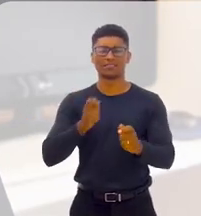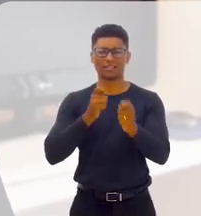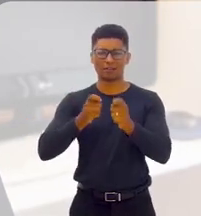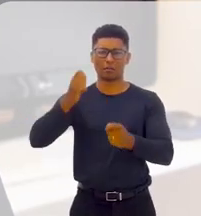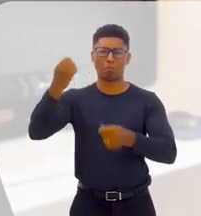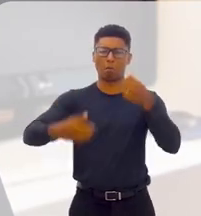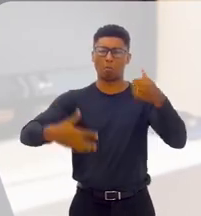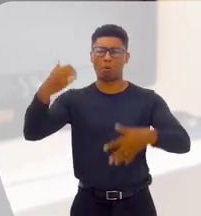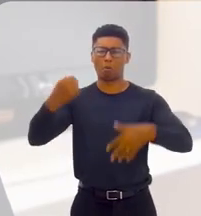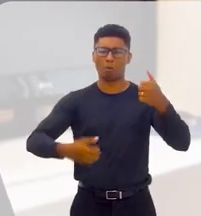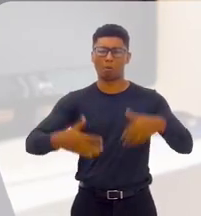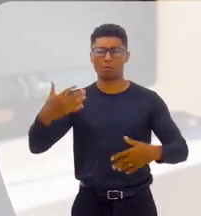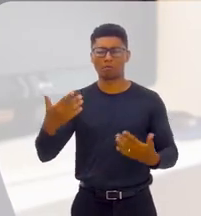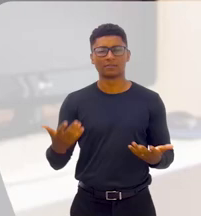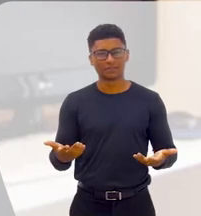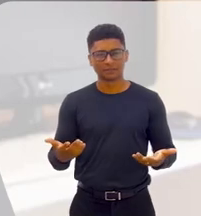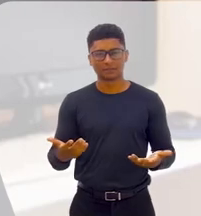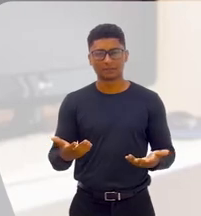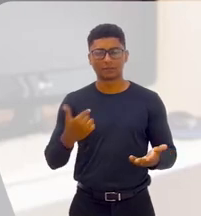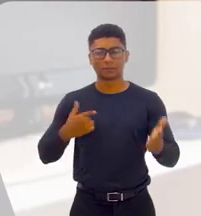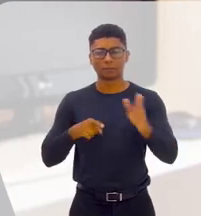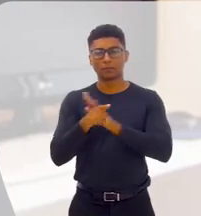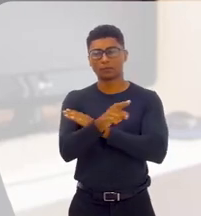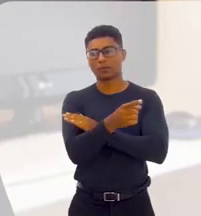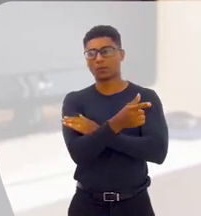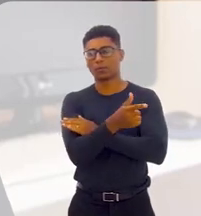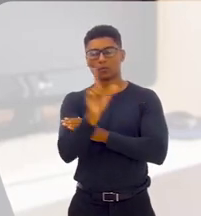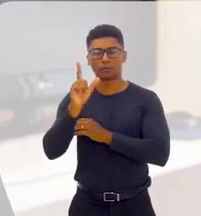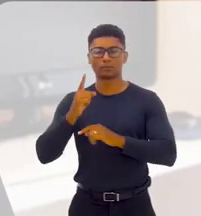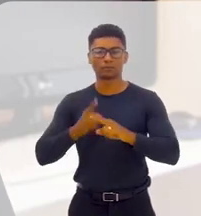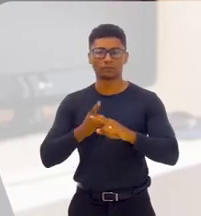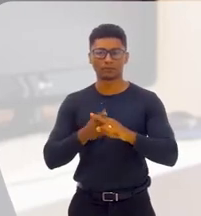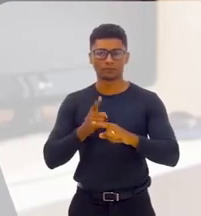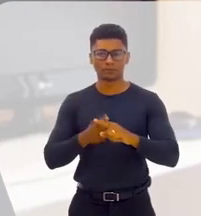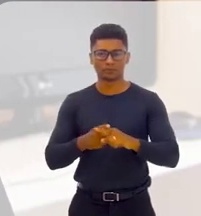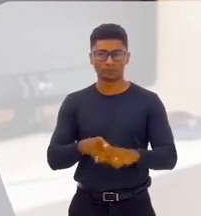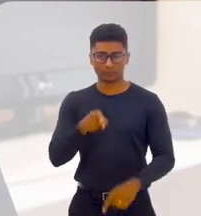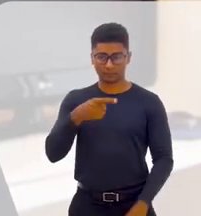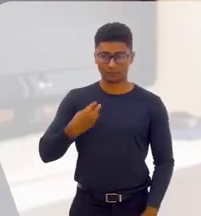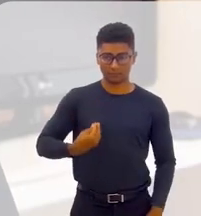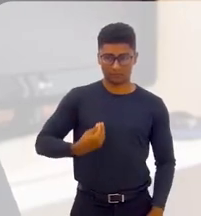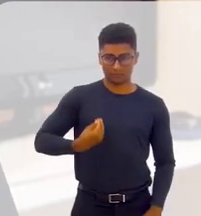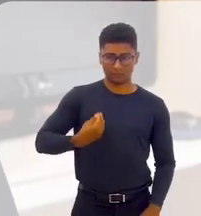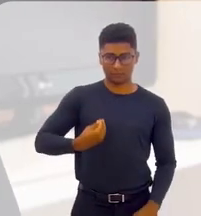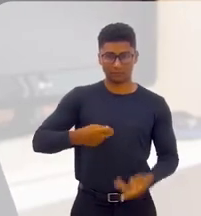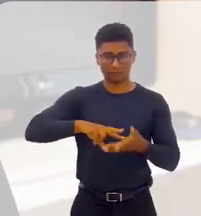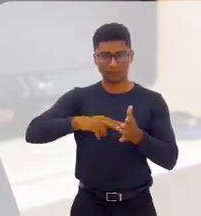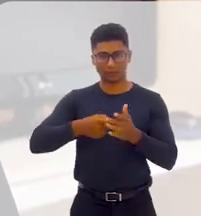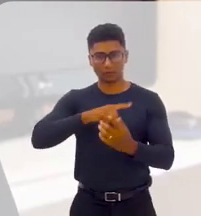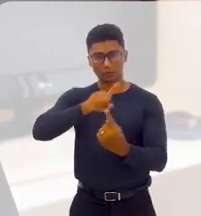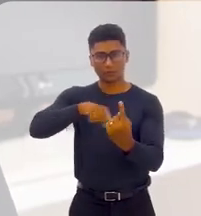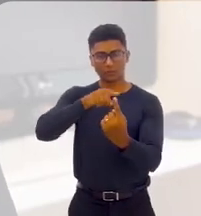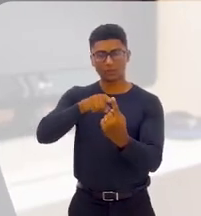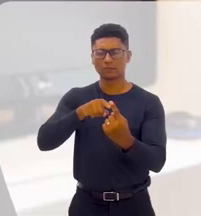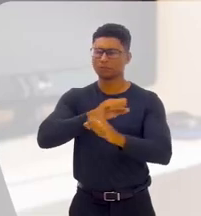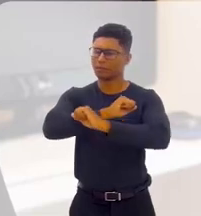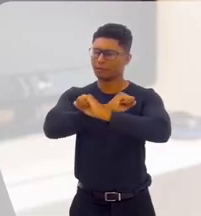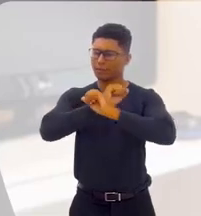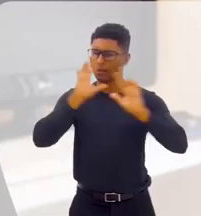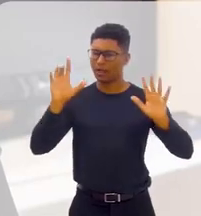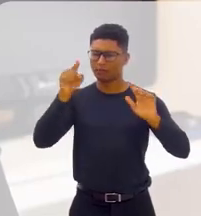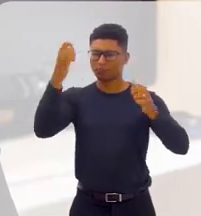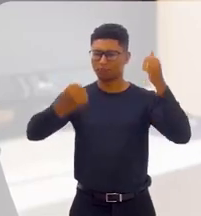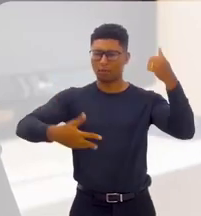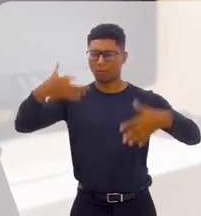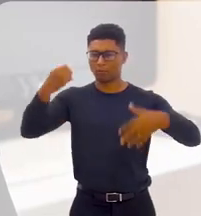de toda a entrevista, então vou mudar um pouquinho a pergunta, porque o sentido da sua vida fica muito claro diante